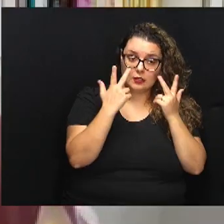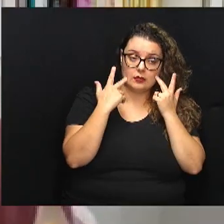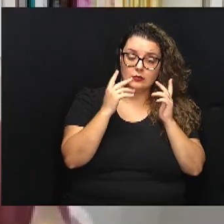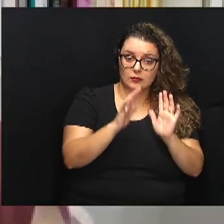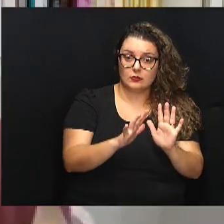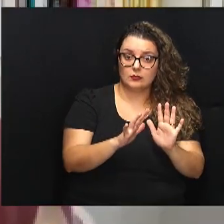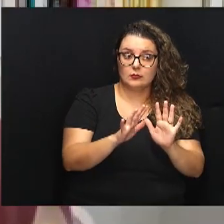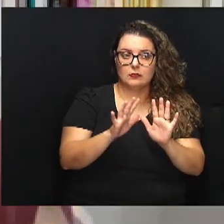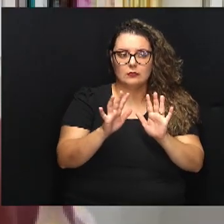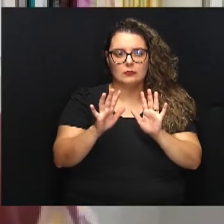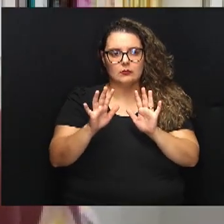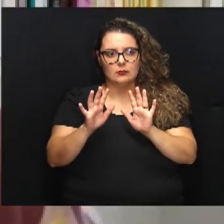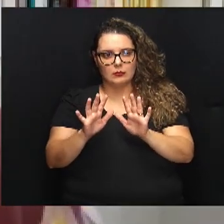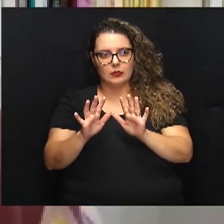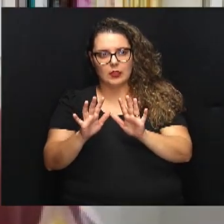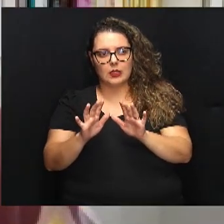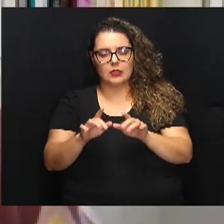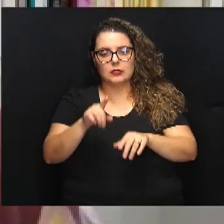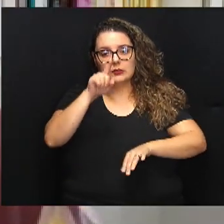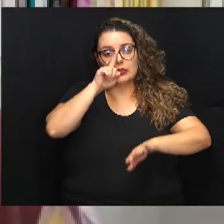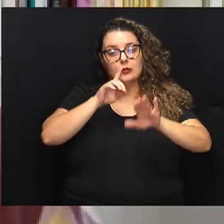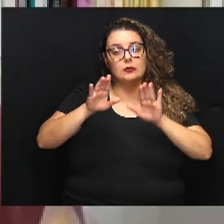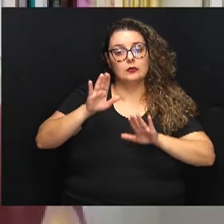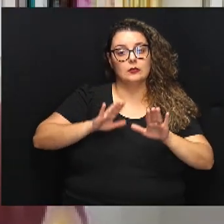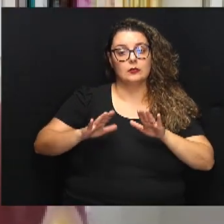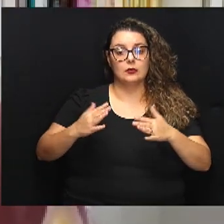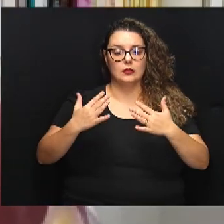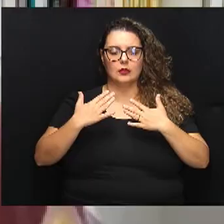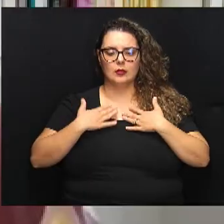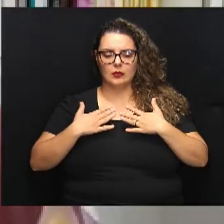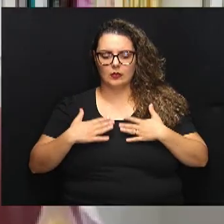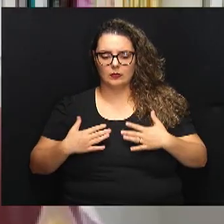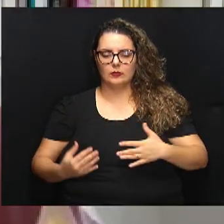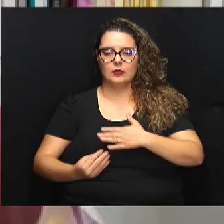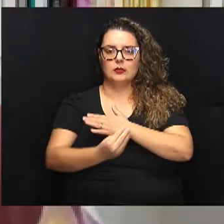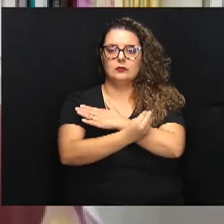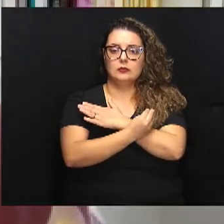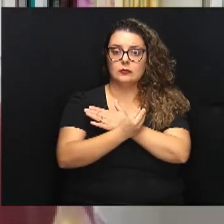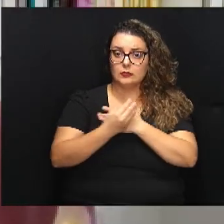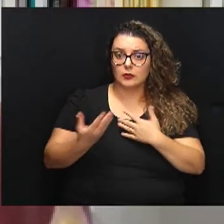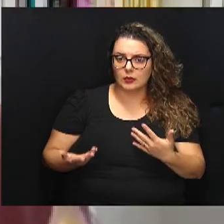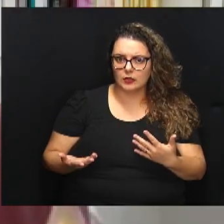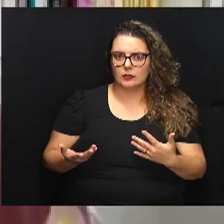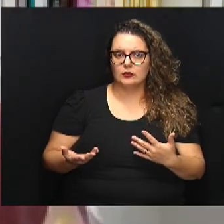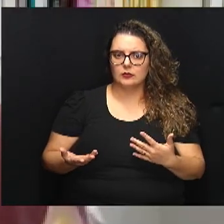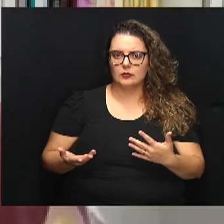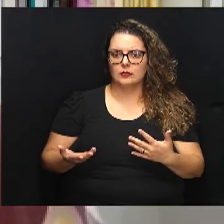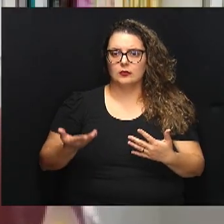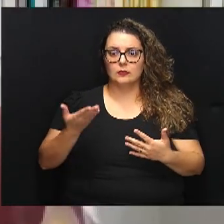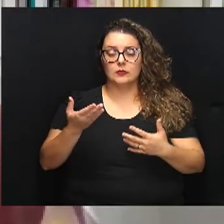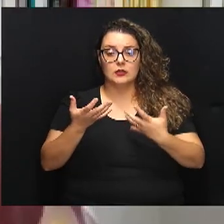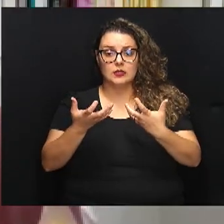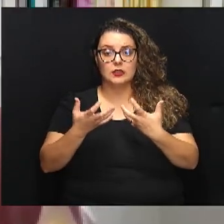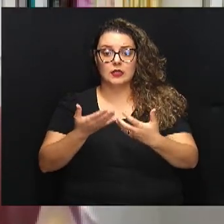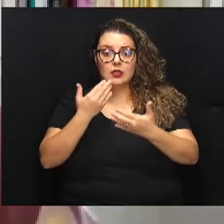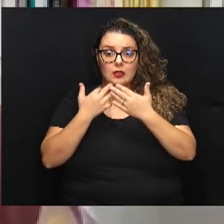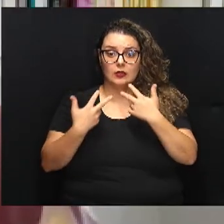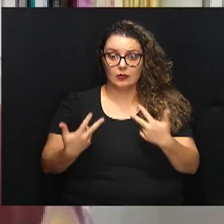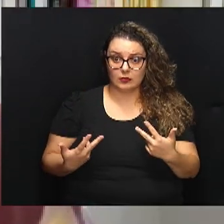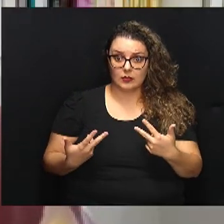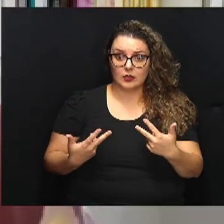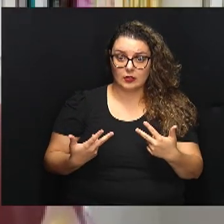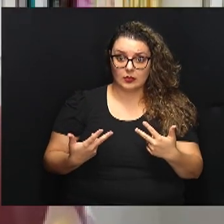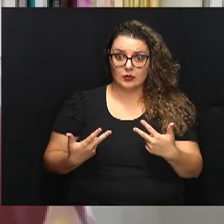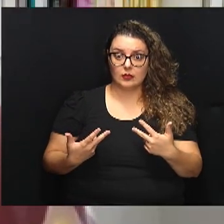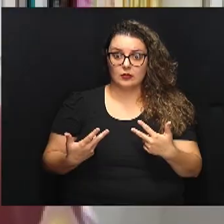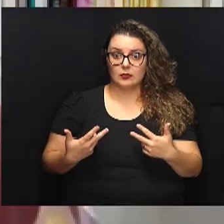mas também cuidar do seu corpo. Será que você quer comer pela